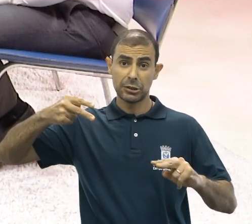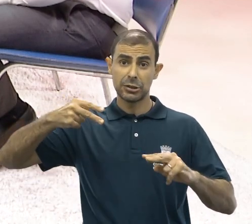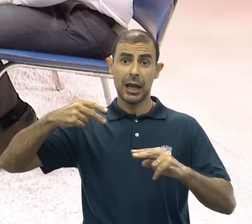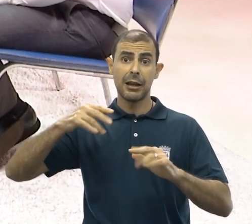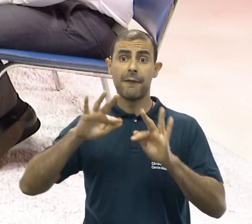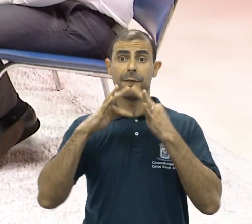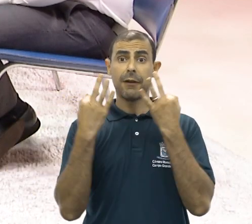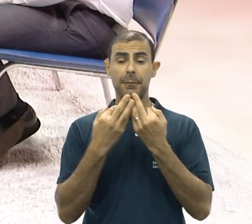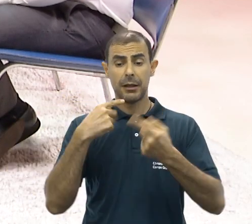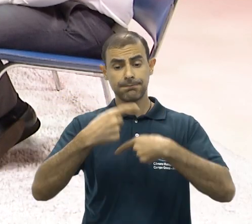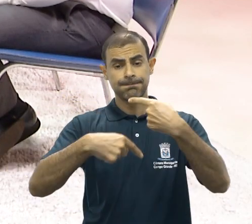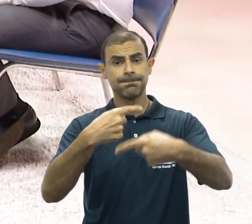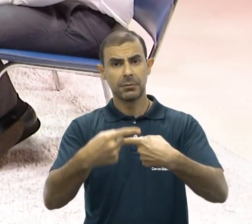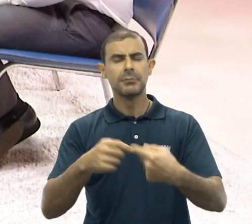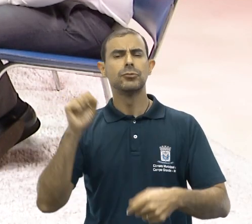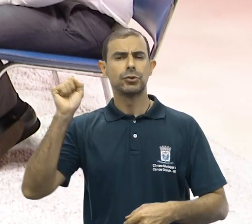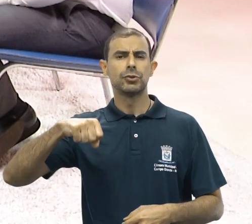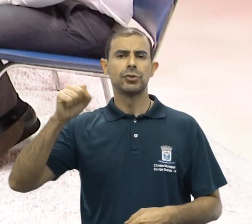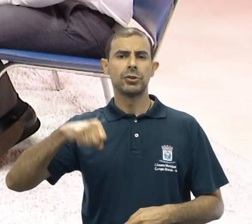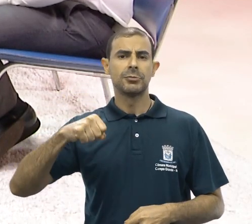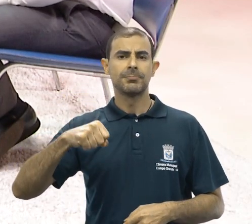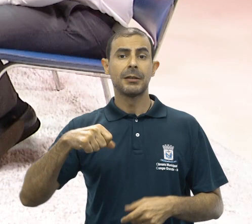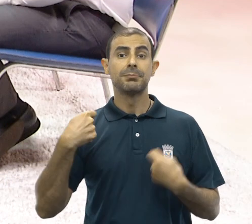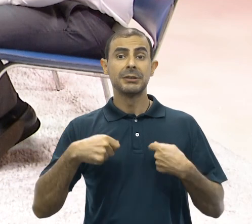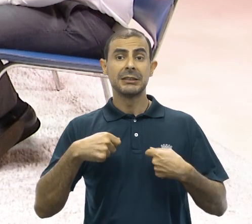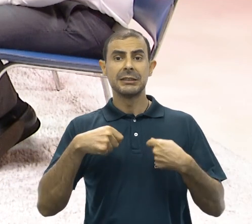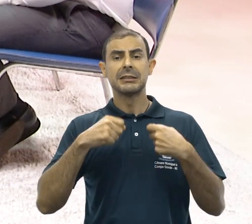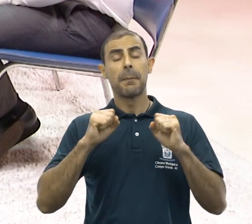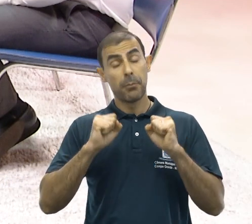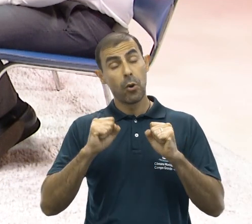gente vai desenvolver, exame, só exame genético, mas